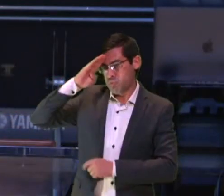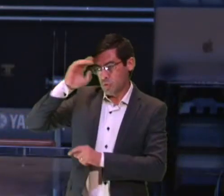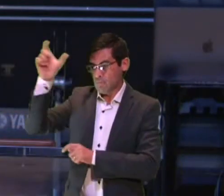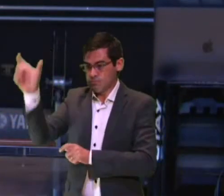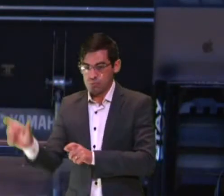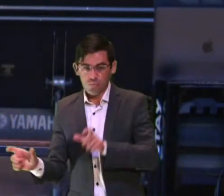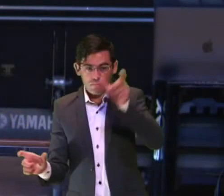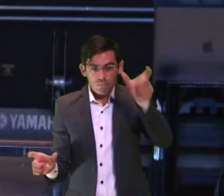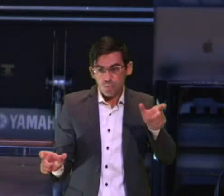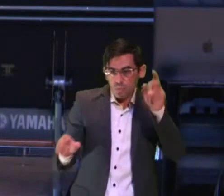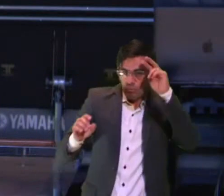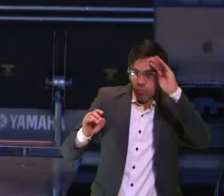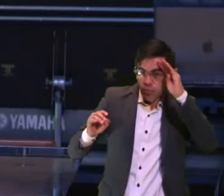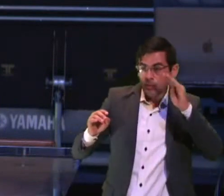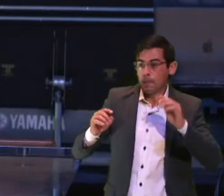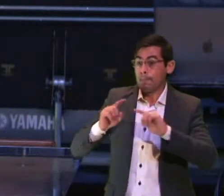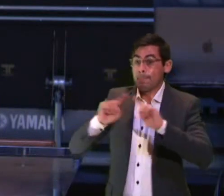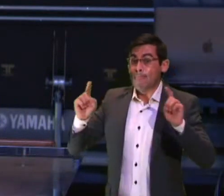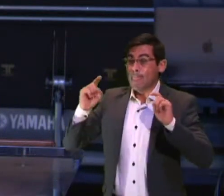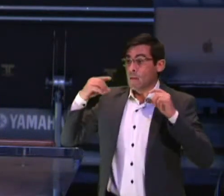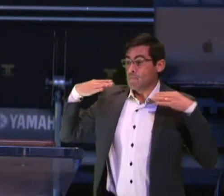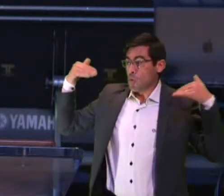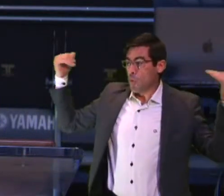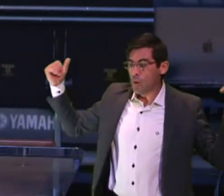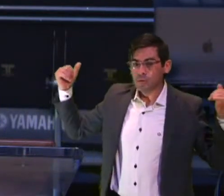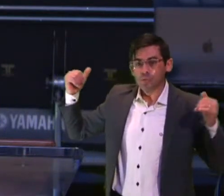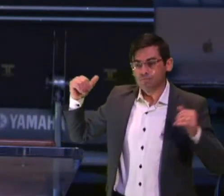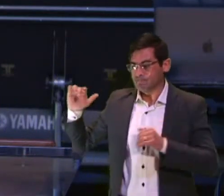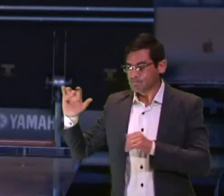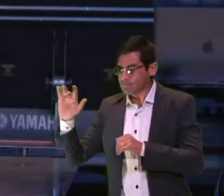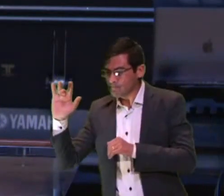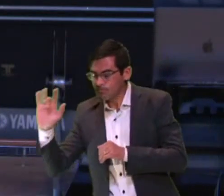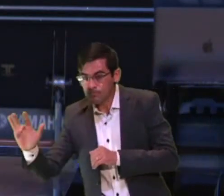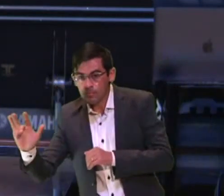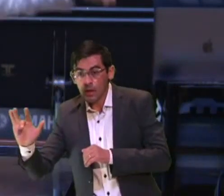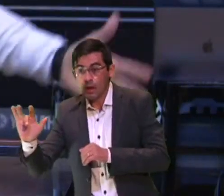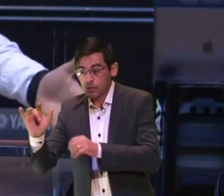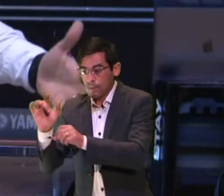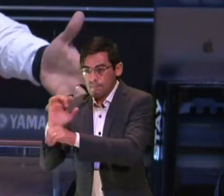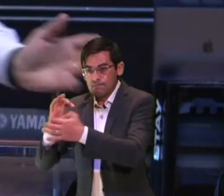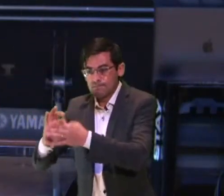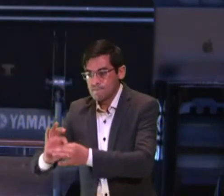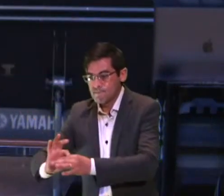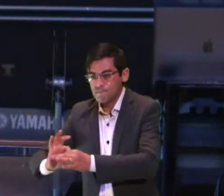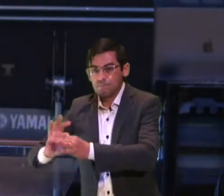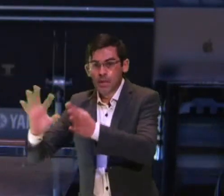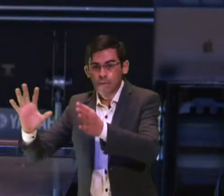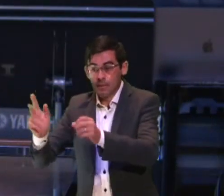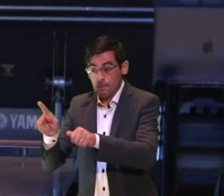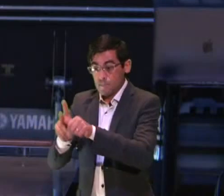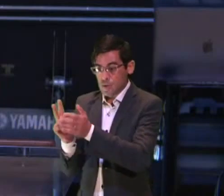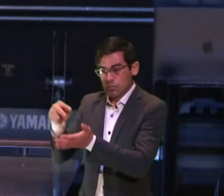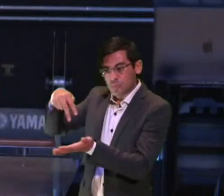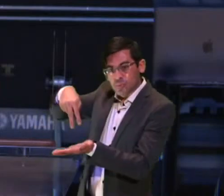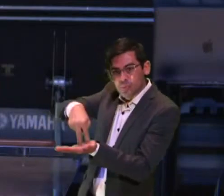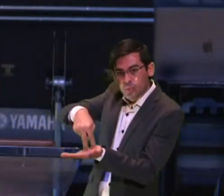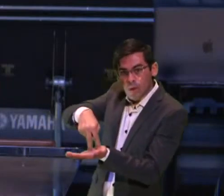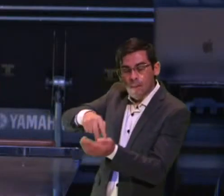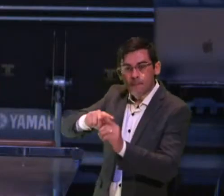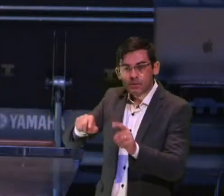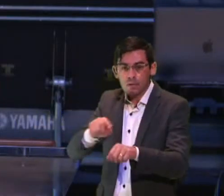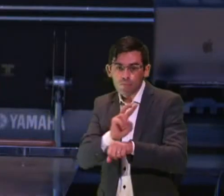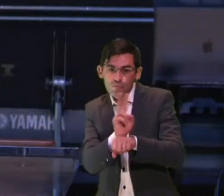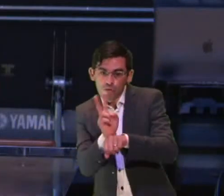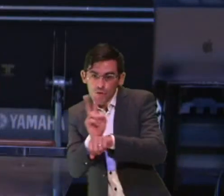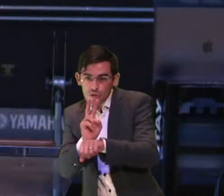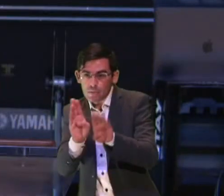lado outro. O anjo vem e toca no seu lado. As algemas caem. Ele se levanta, tem sentinelas na